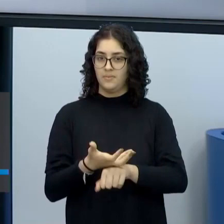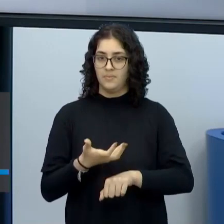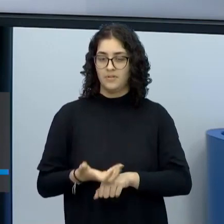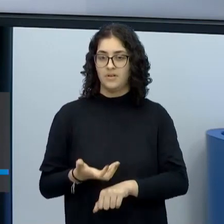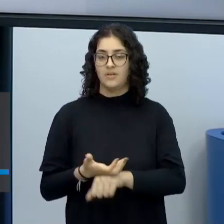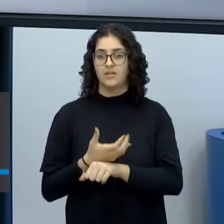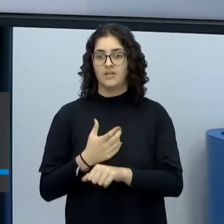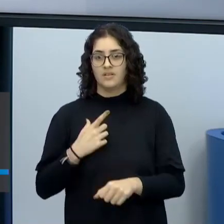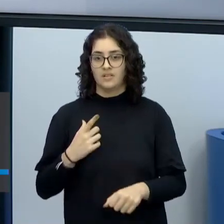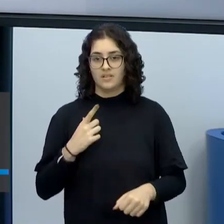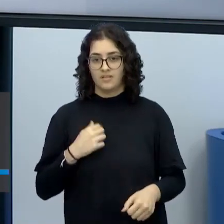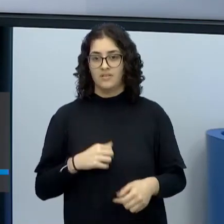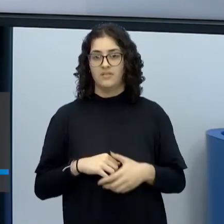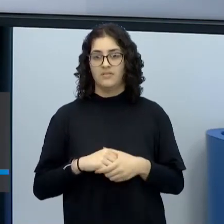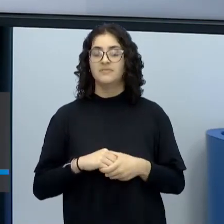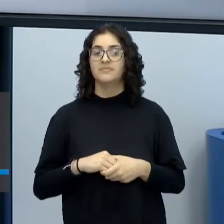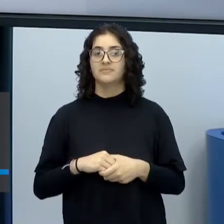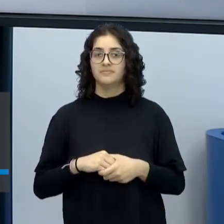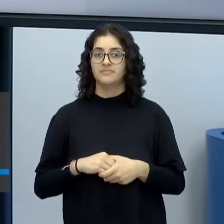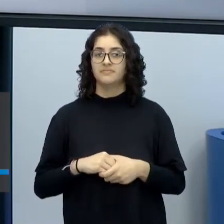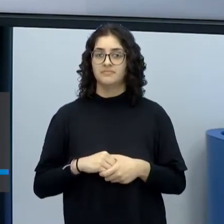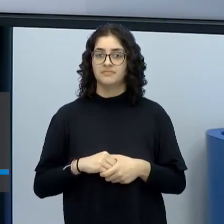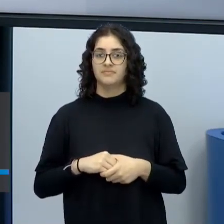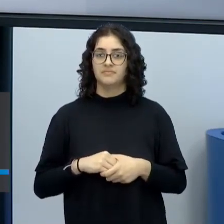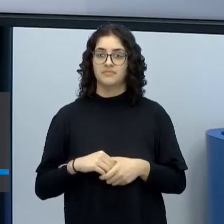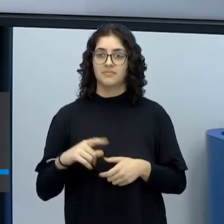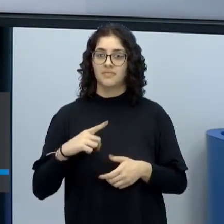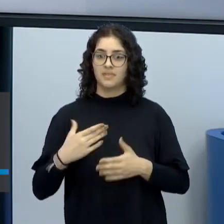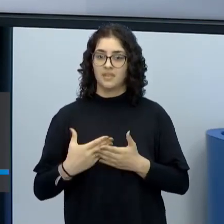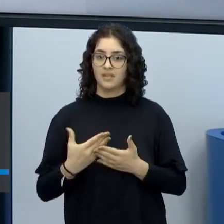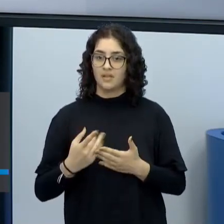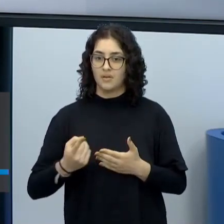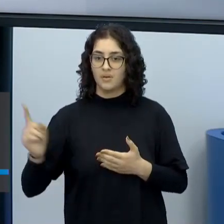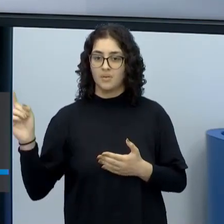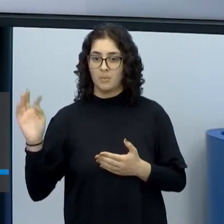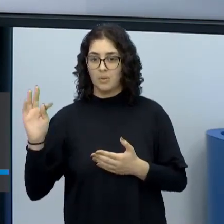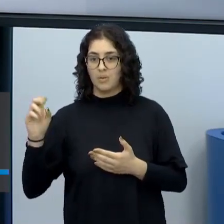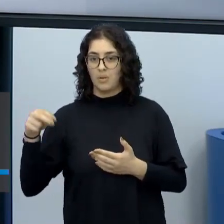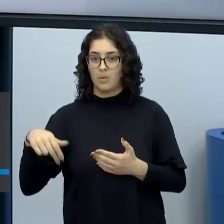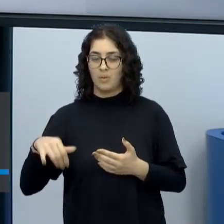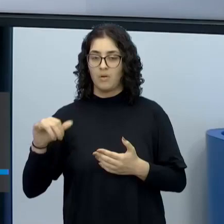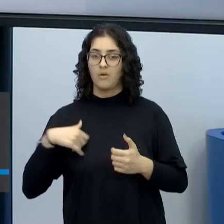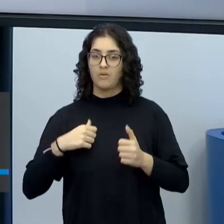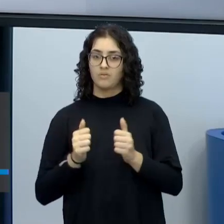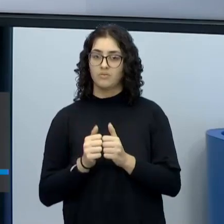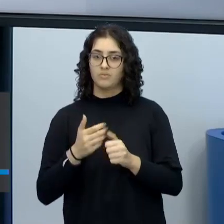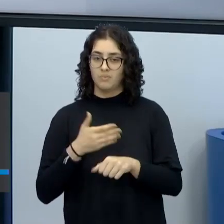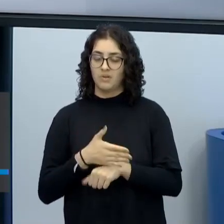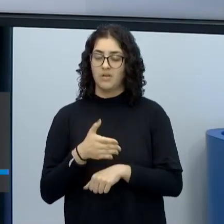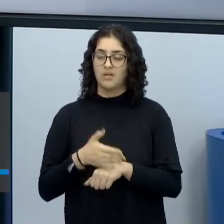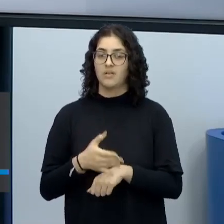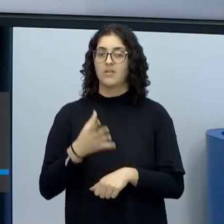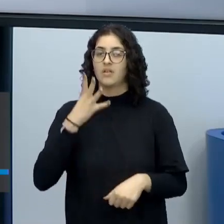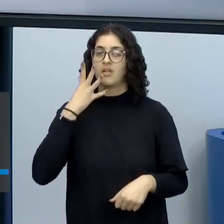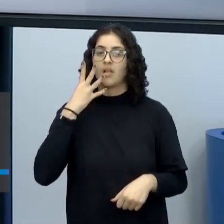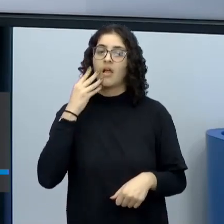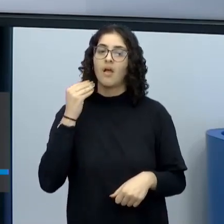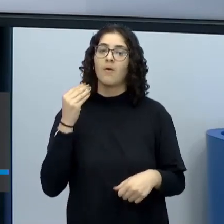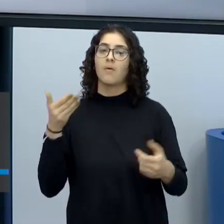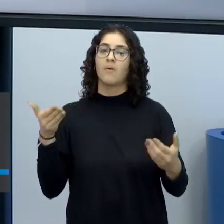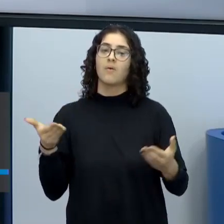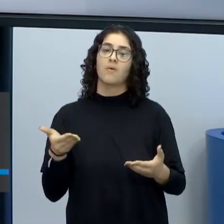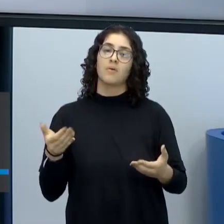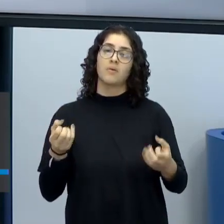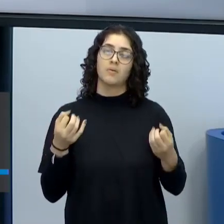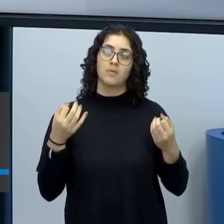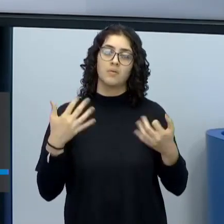trabalham esses 4 componentes, né, então tranquilo. A gente até na última aula aí do Tony eu participei junto para falar um pouquinho do Scratch e hoje a gente está aqui